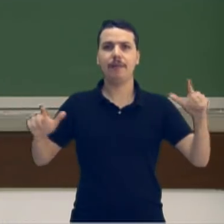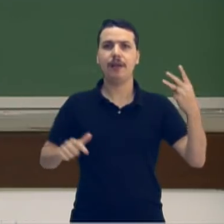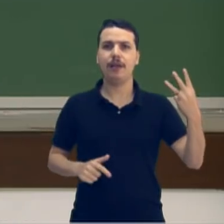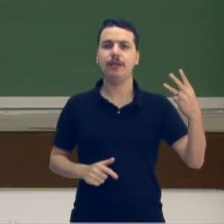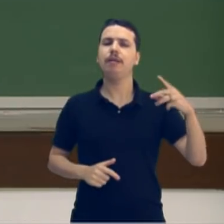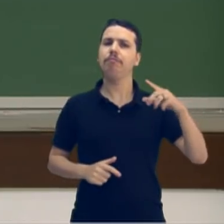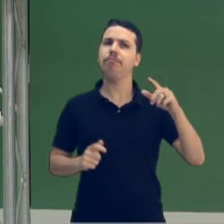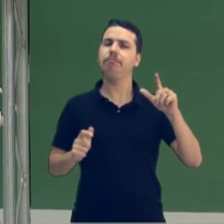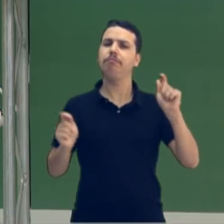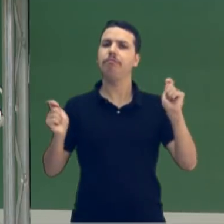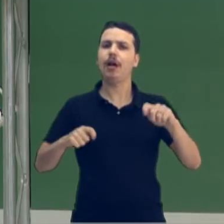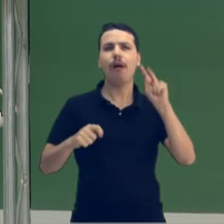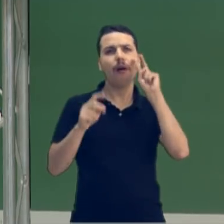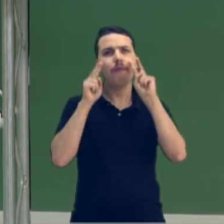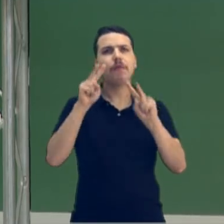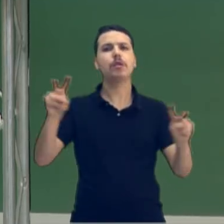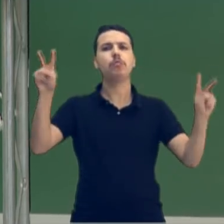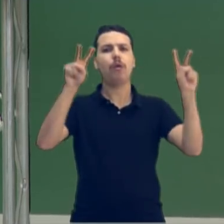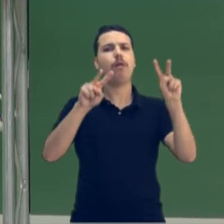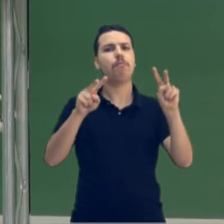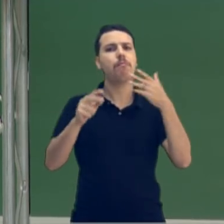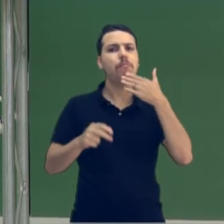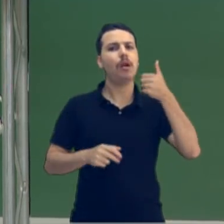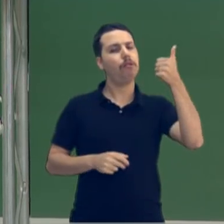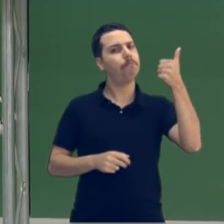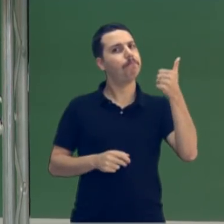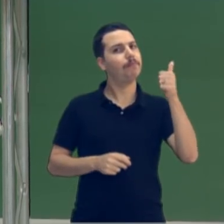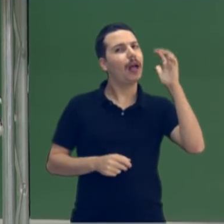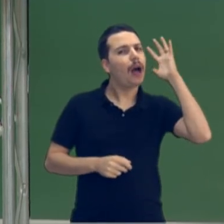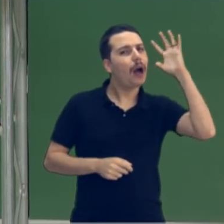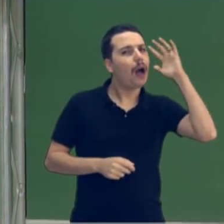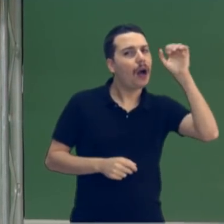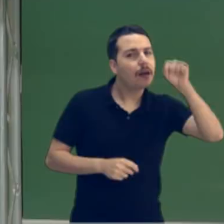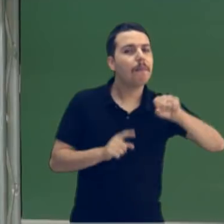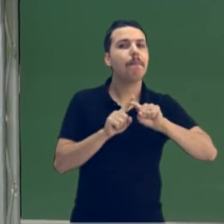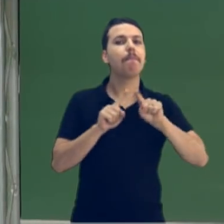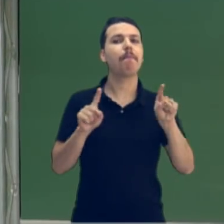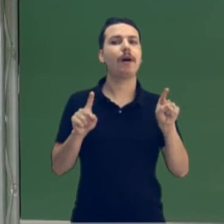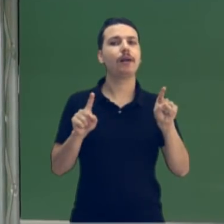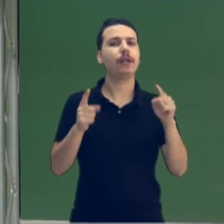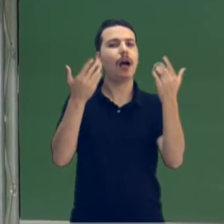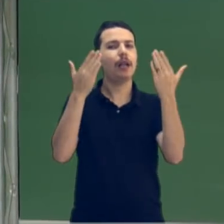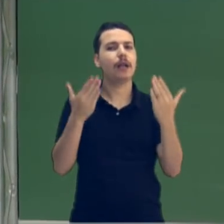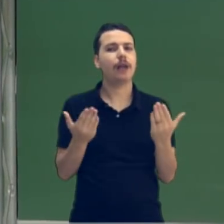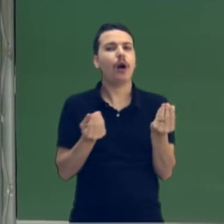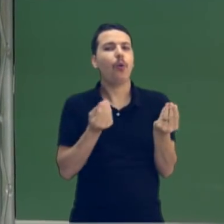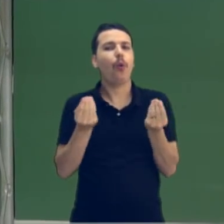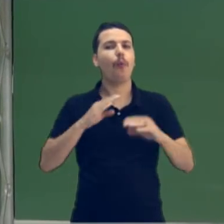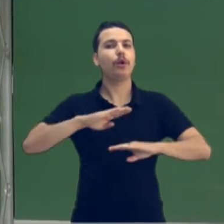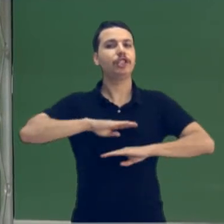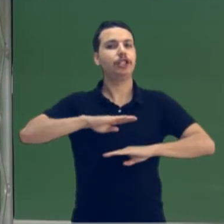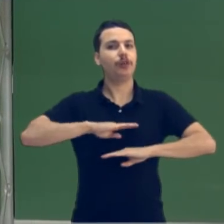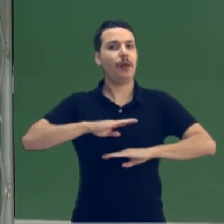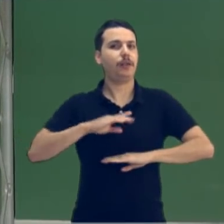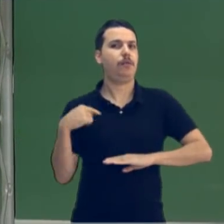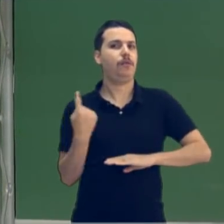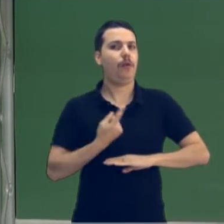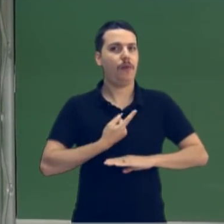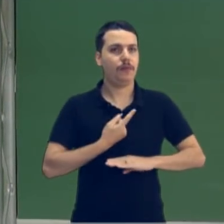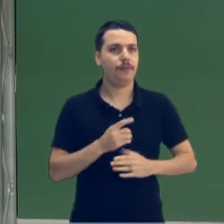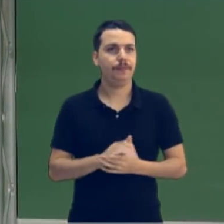visão melhor. Teoricamente tem melhor. Então, vamos analisar quais serão as nossas situações. Vamos adiante?